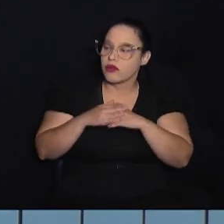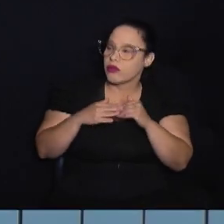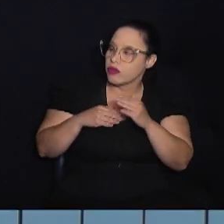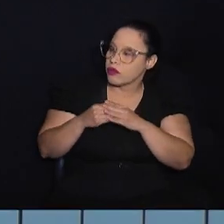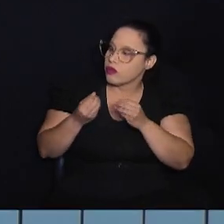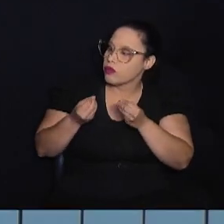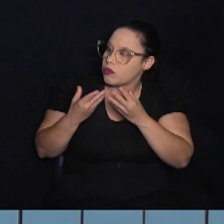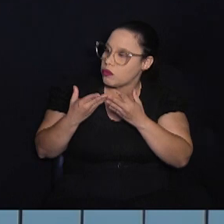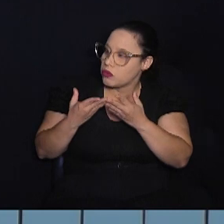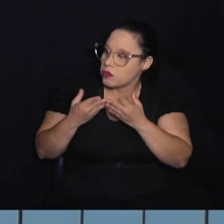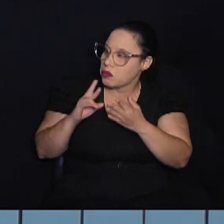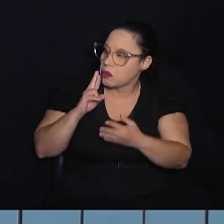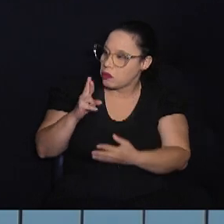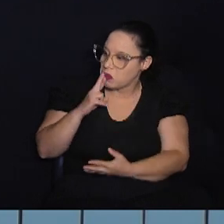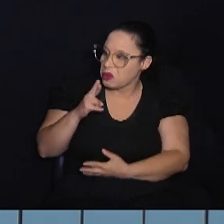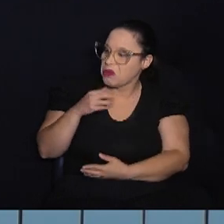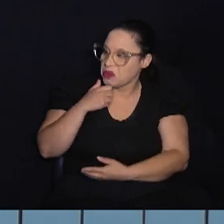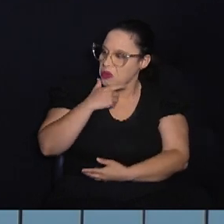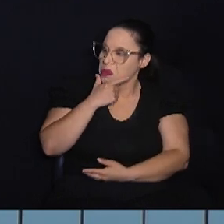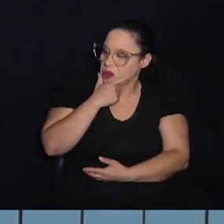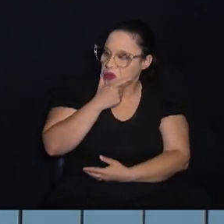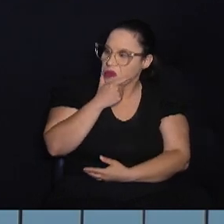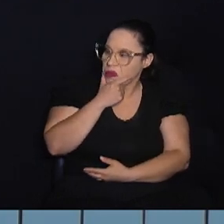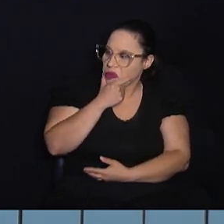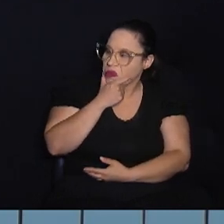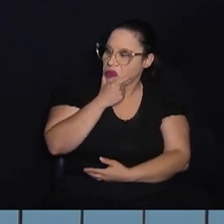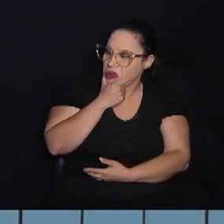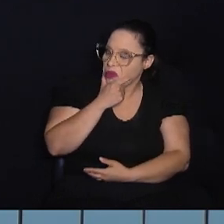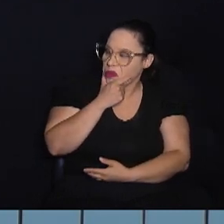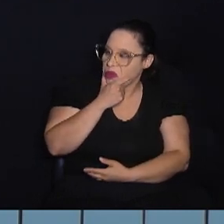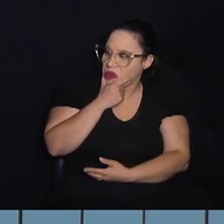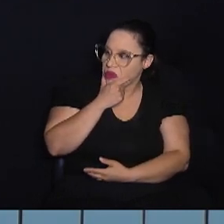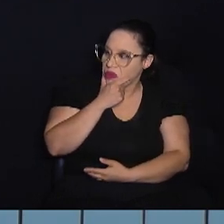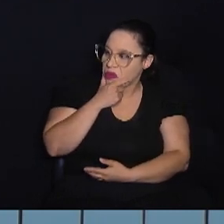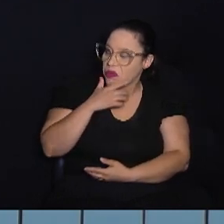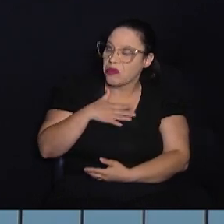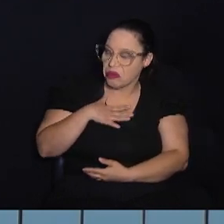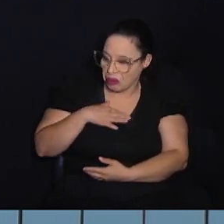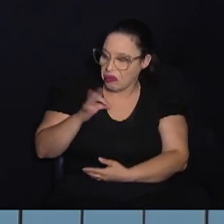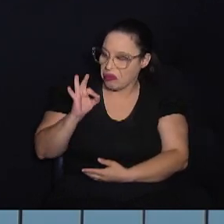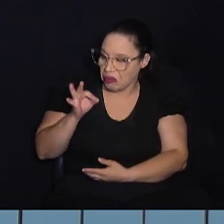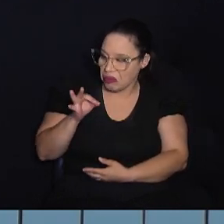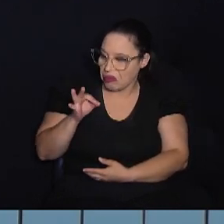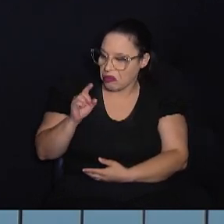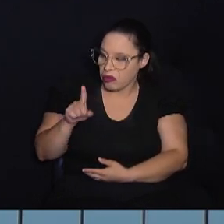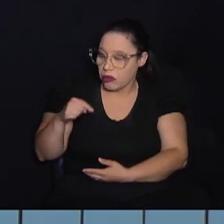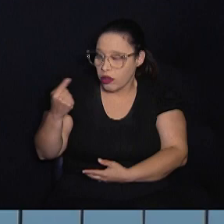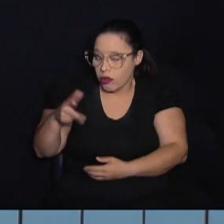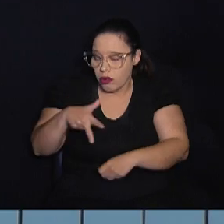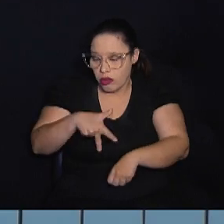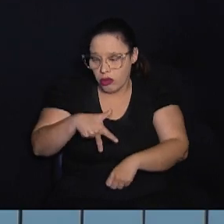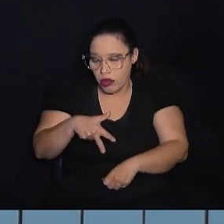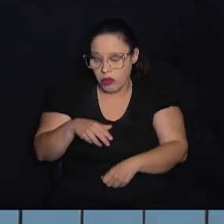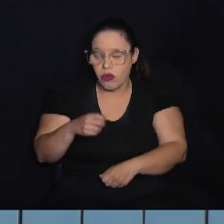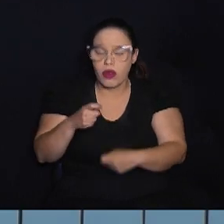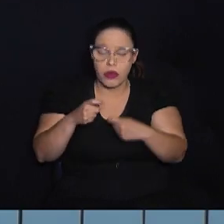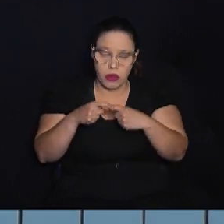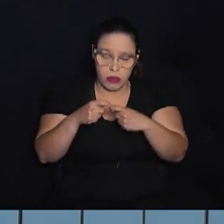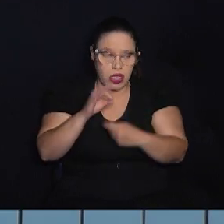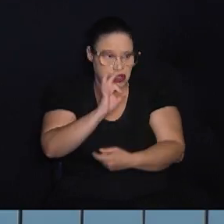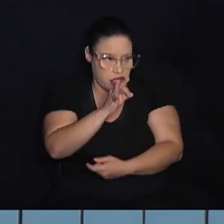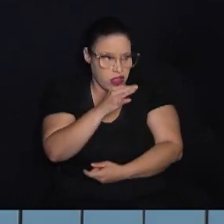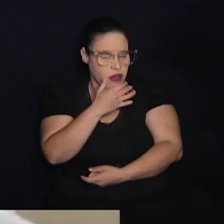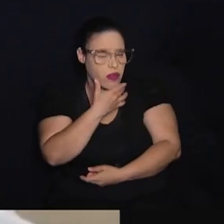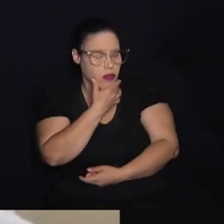vem apresentando bastante resultado aí, satisfazendo bastante, né? Tanto pacientes quanto os médicos, é isso?